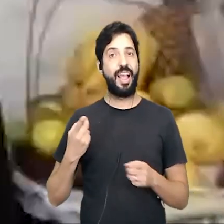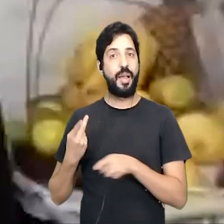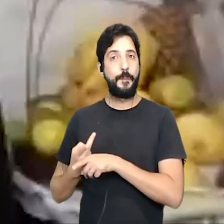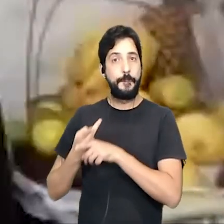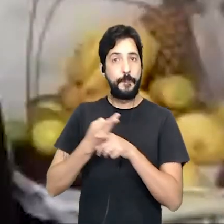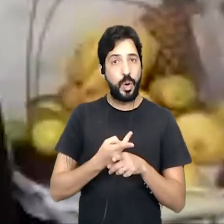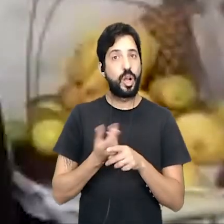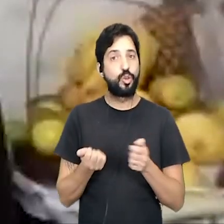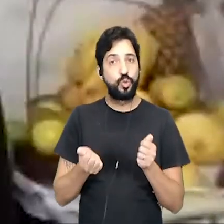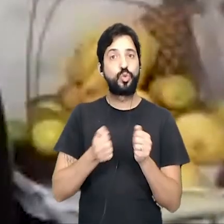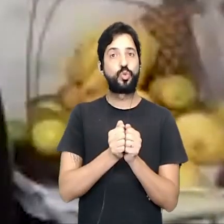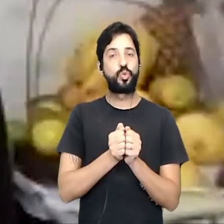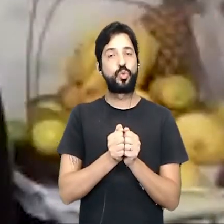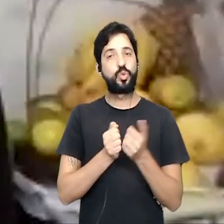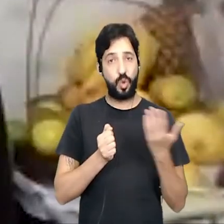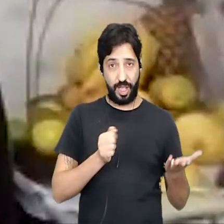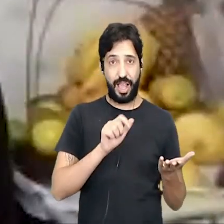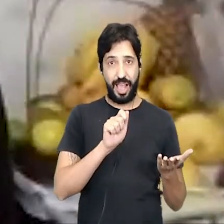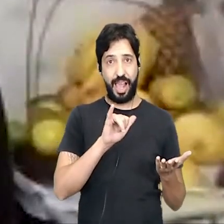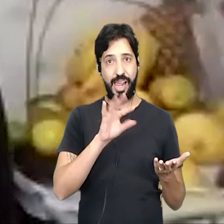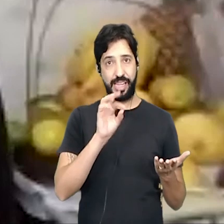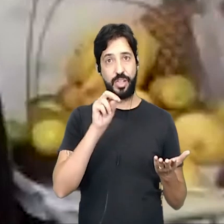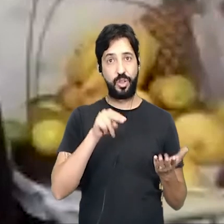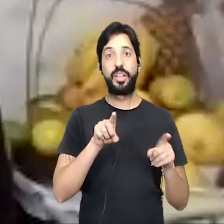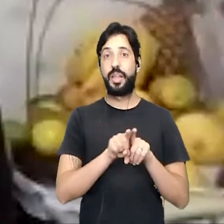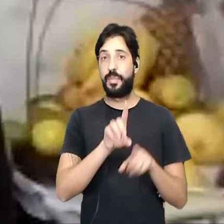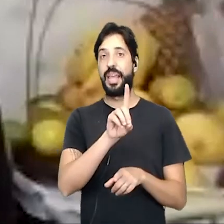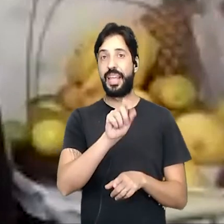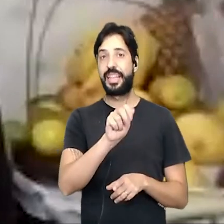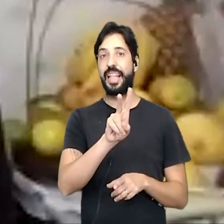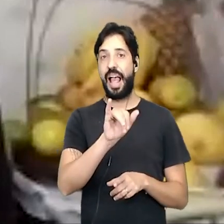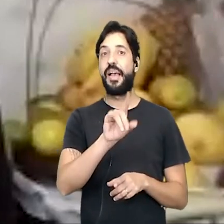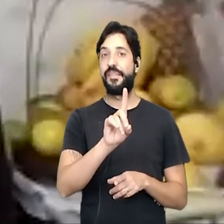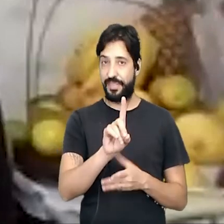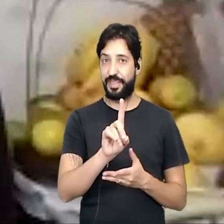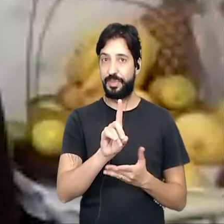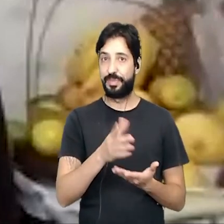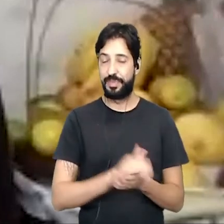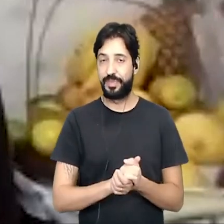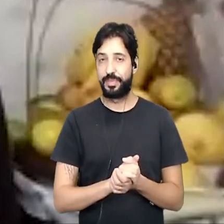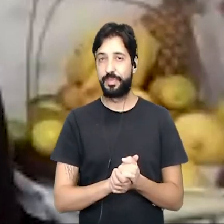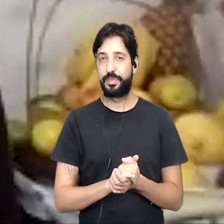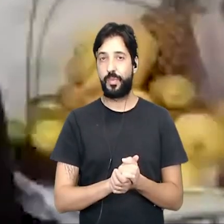oportunidade de ter, de procurar, de estar junto, tanto com a Ailton quanto com o Davi.